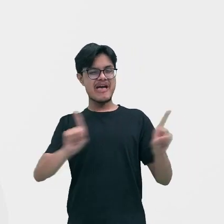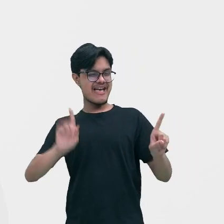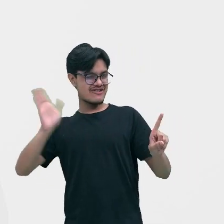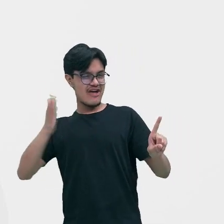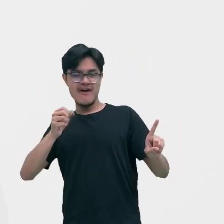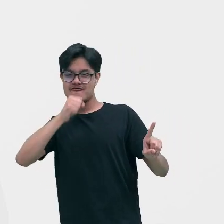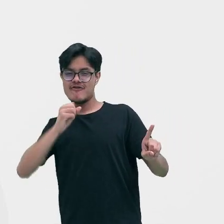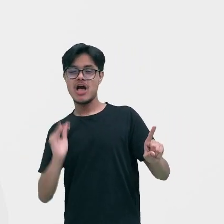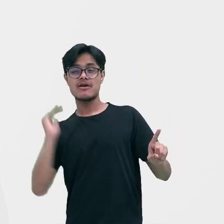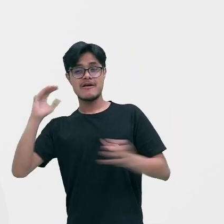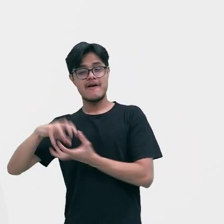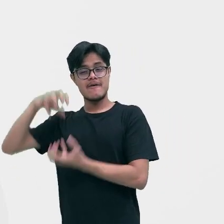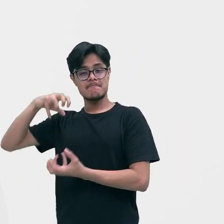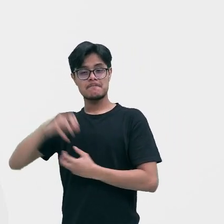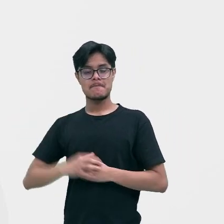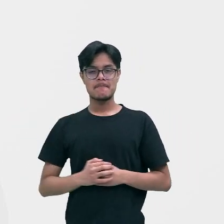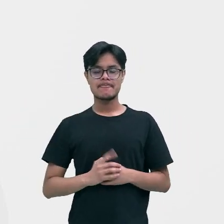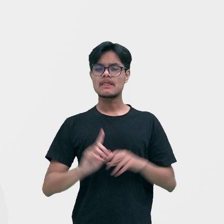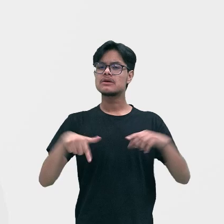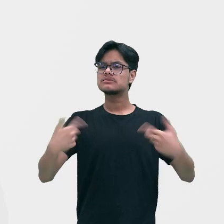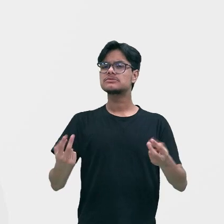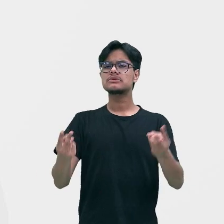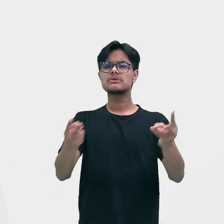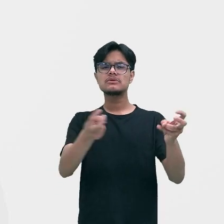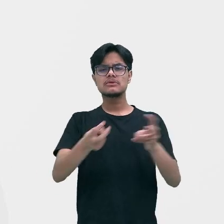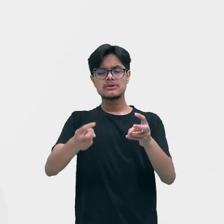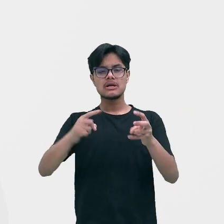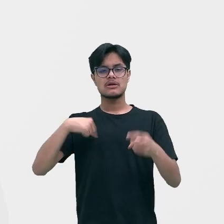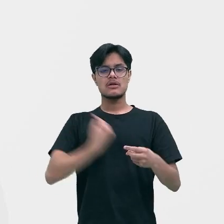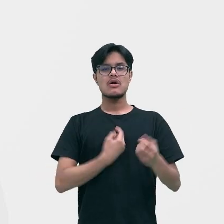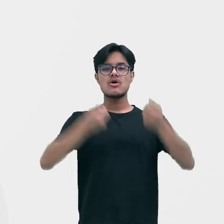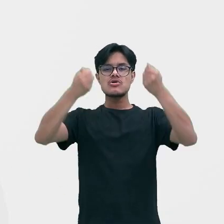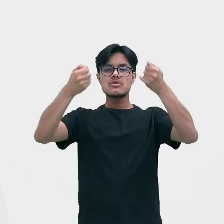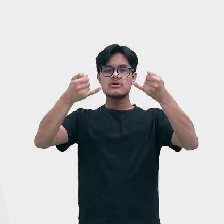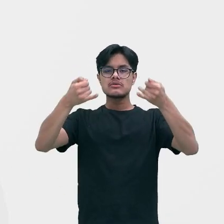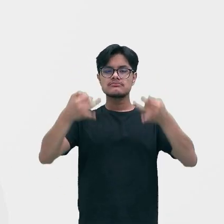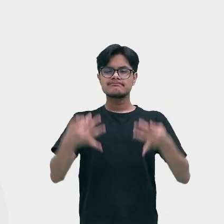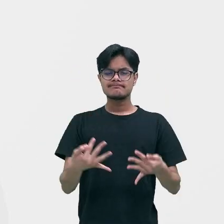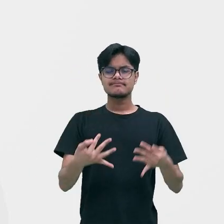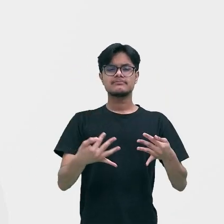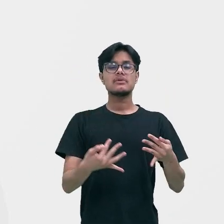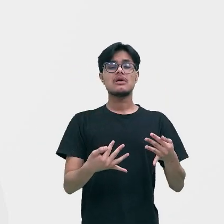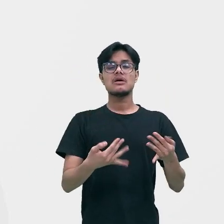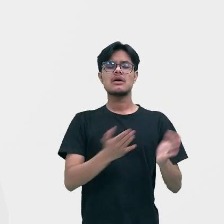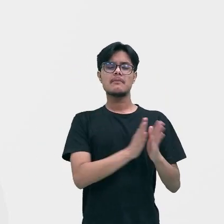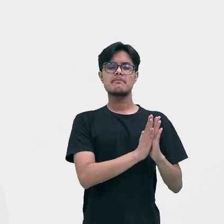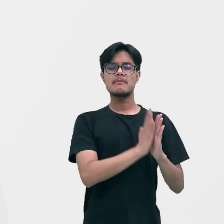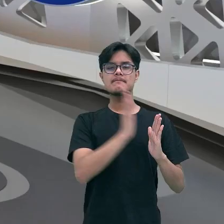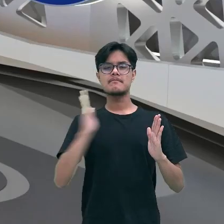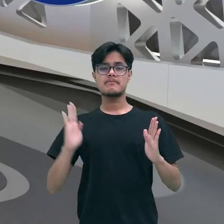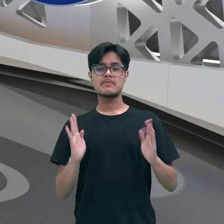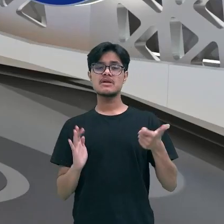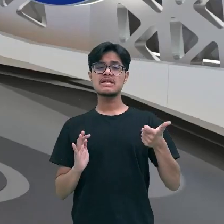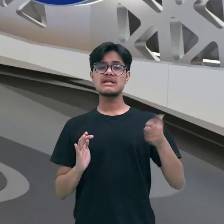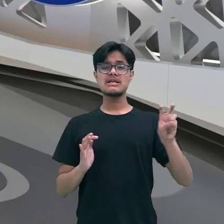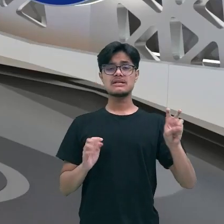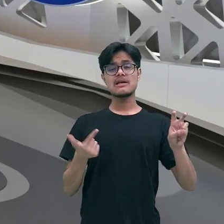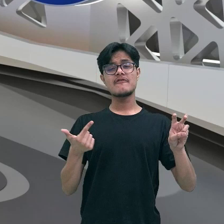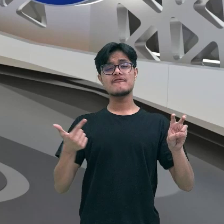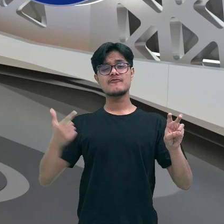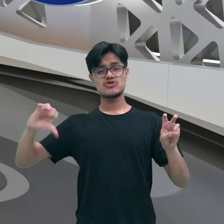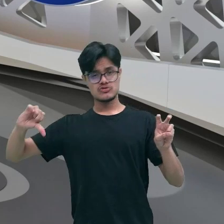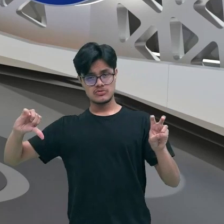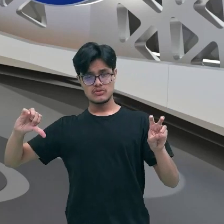Então, percebam, quando nós falarmos de juventude, entendam todo esse espaço de tempo aí. Até você ter 29 anos, você